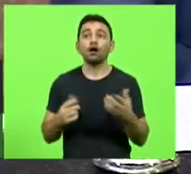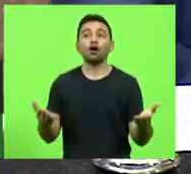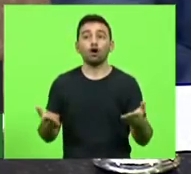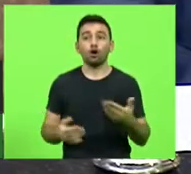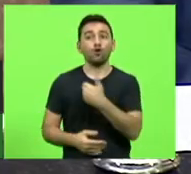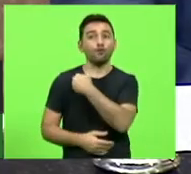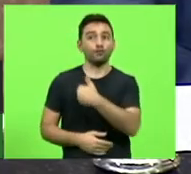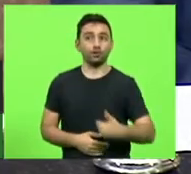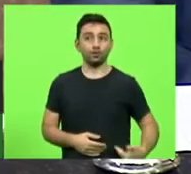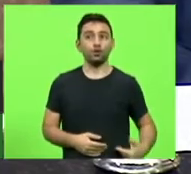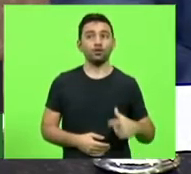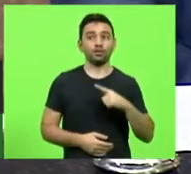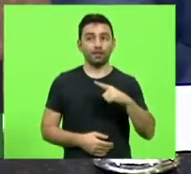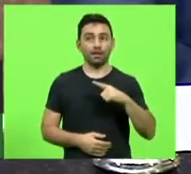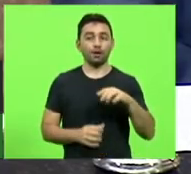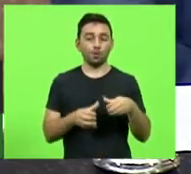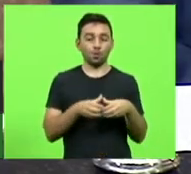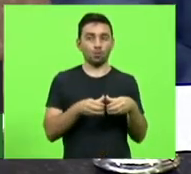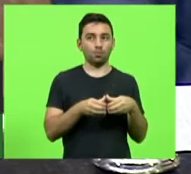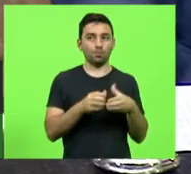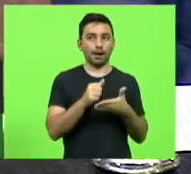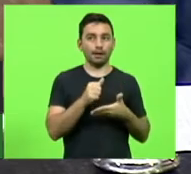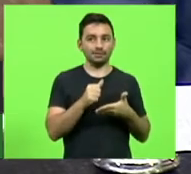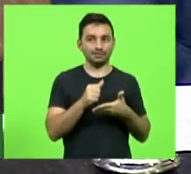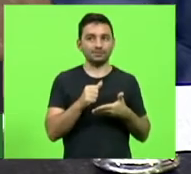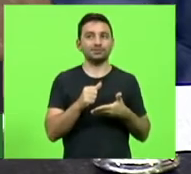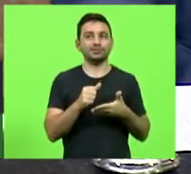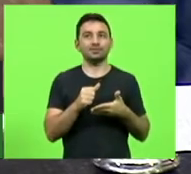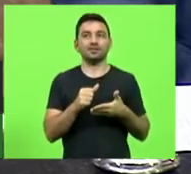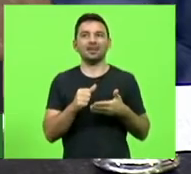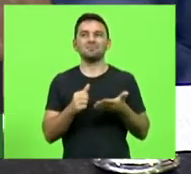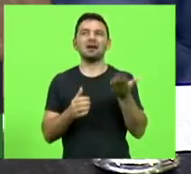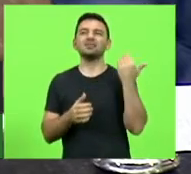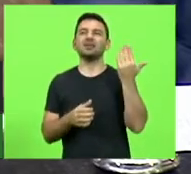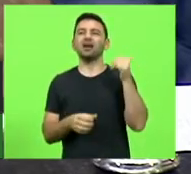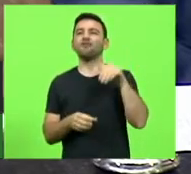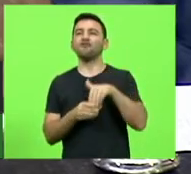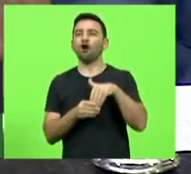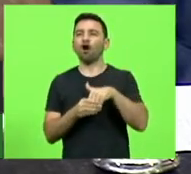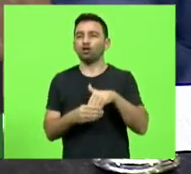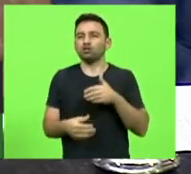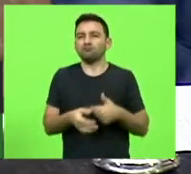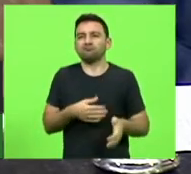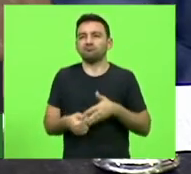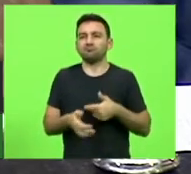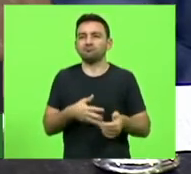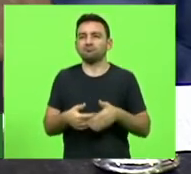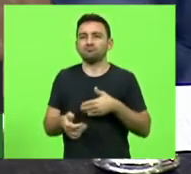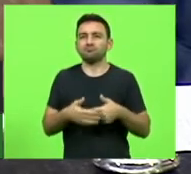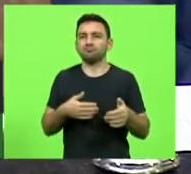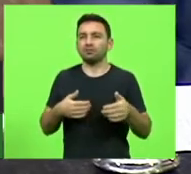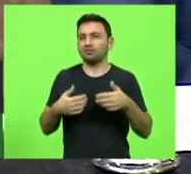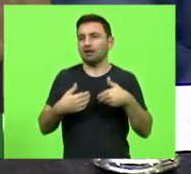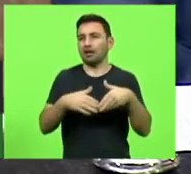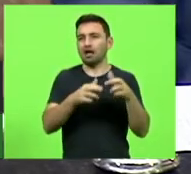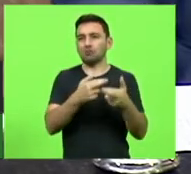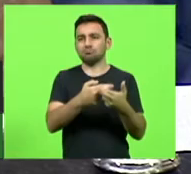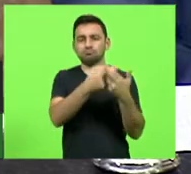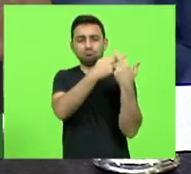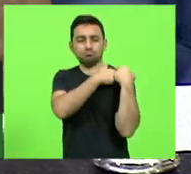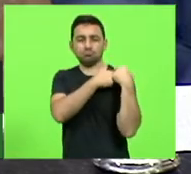tem base, antes ele não tinha base. Então, foi por isso que antes todo mundo votava de qualquer forma e jogava esse compromisso para o governador,